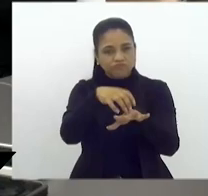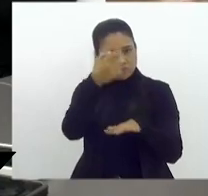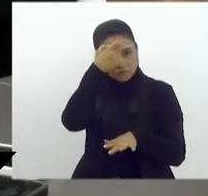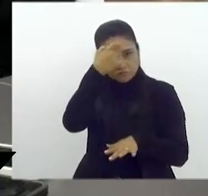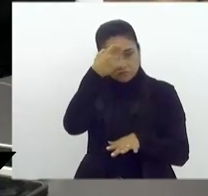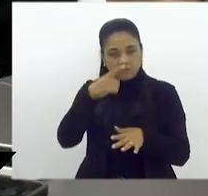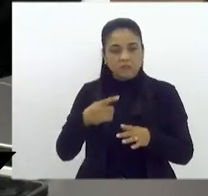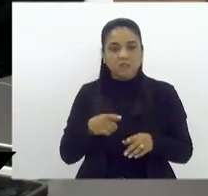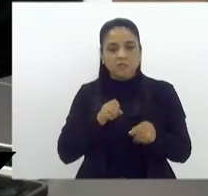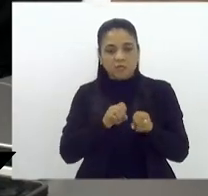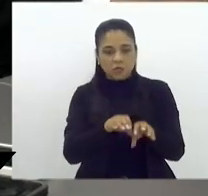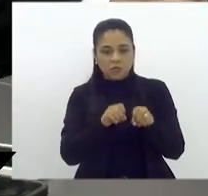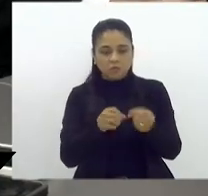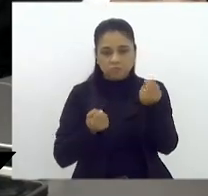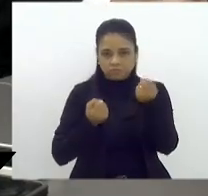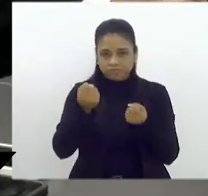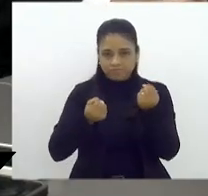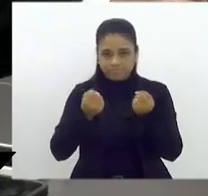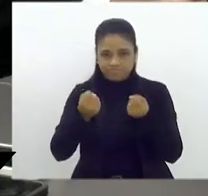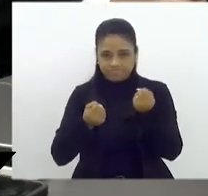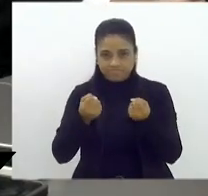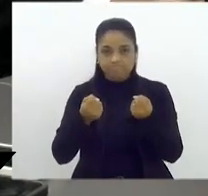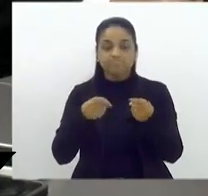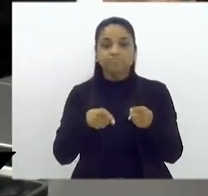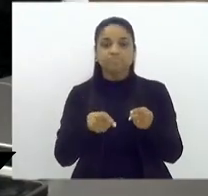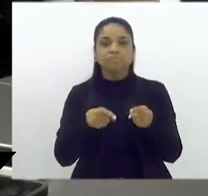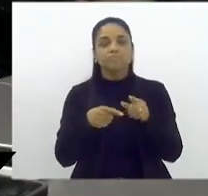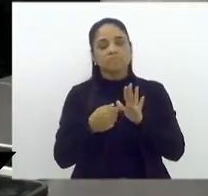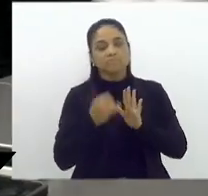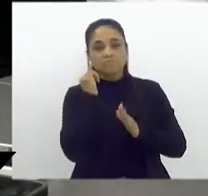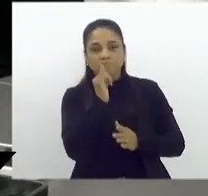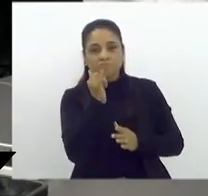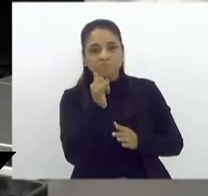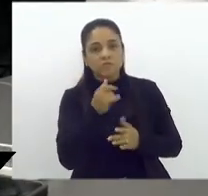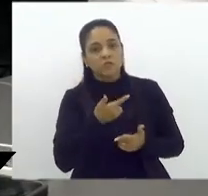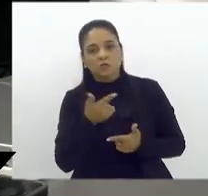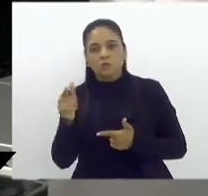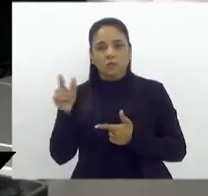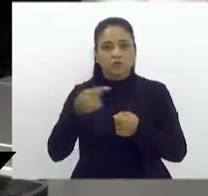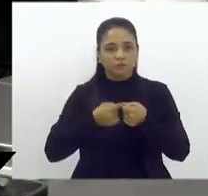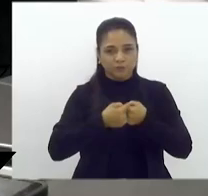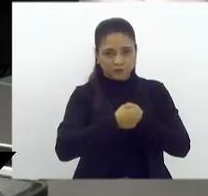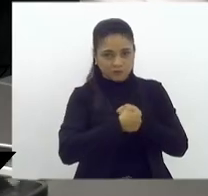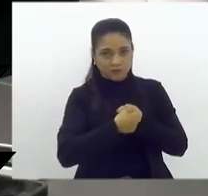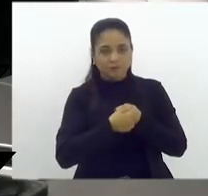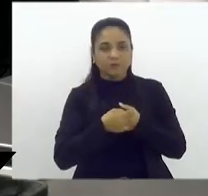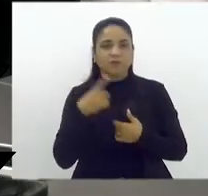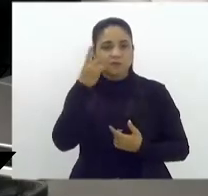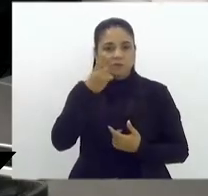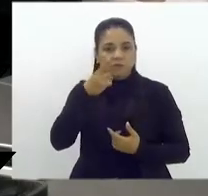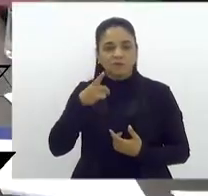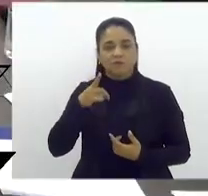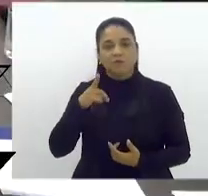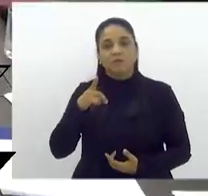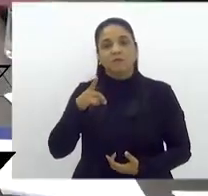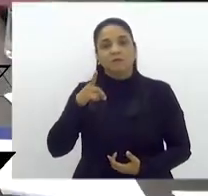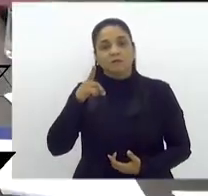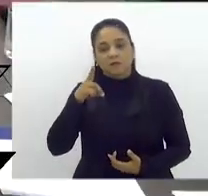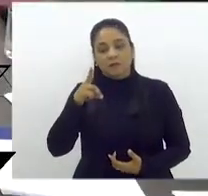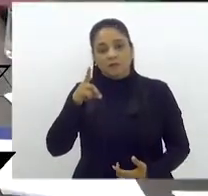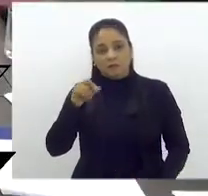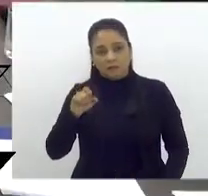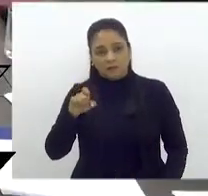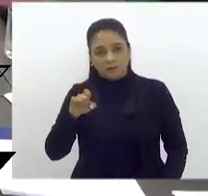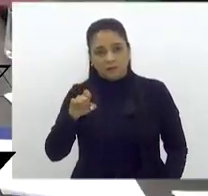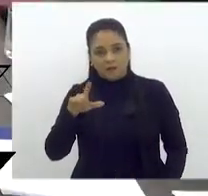Educação na Direção do Veículo Automotor, na forma que menciona, e dá outras providências. Para aparecer, deputado Guilherme Delaroli. Senhor